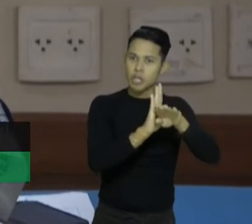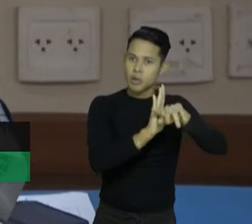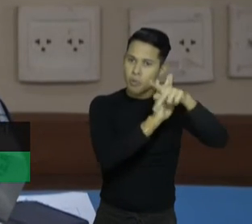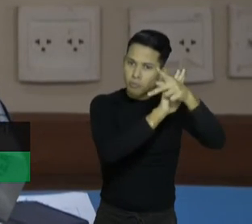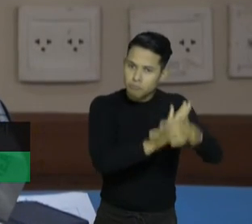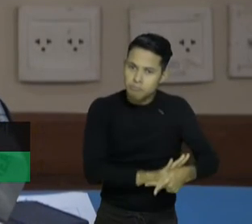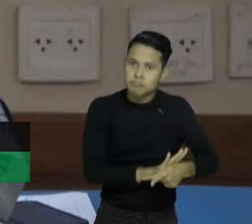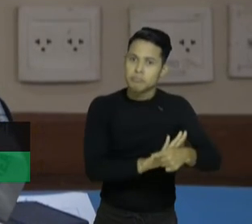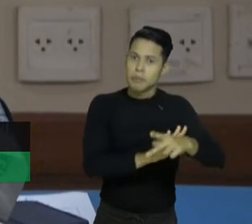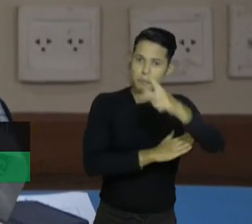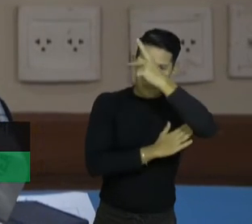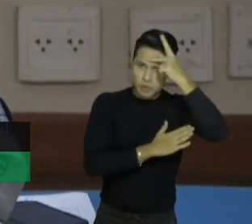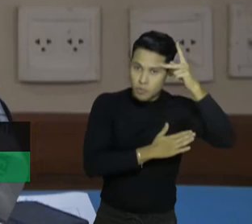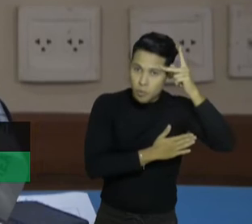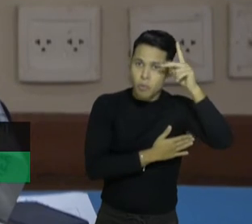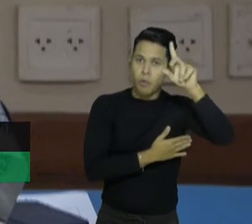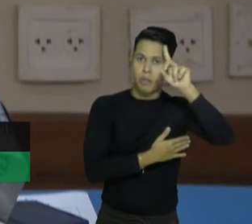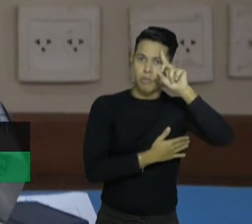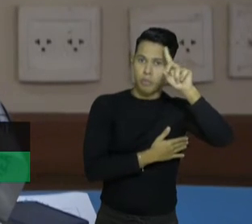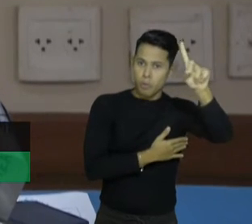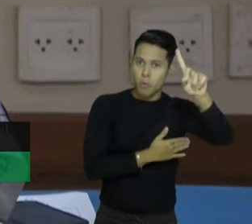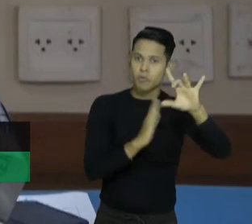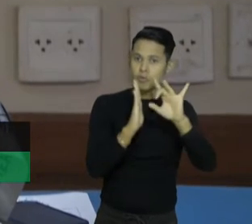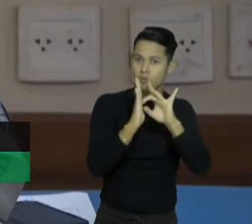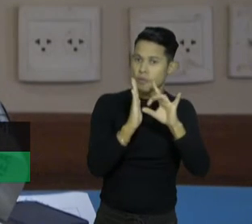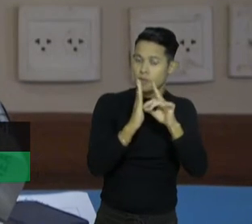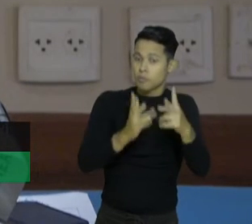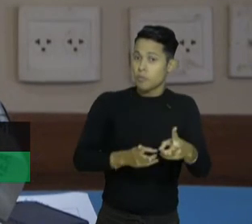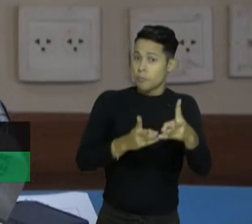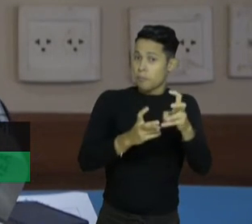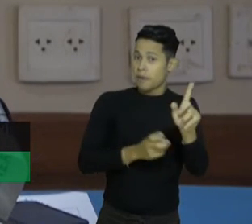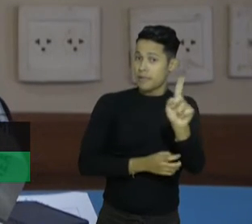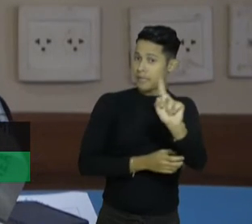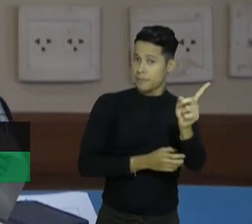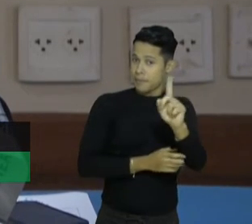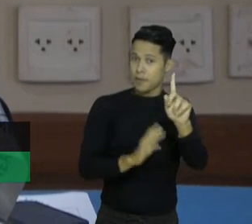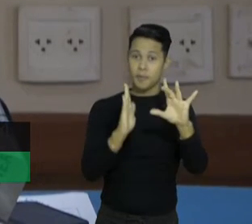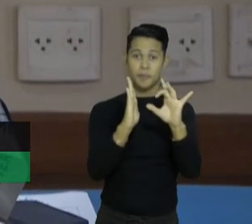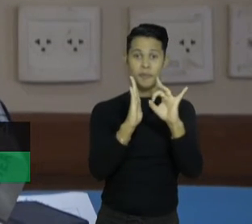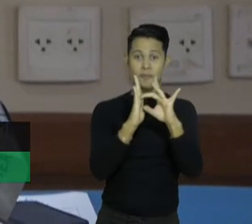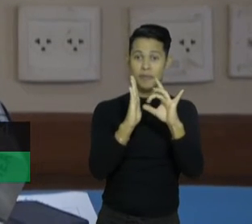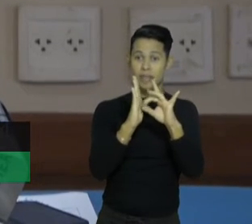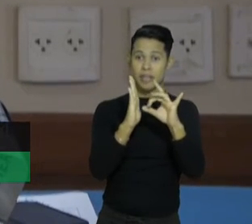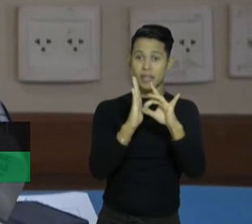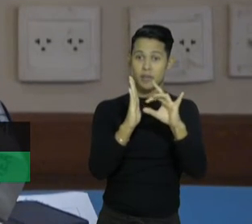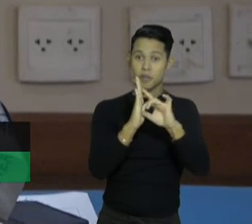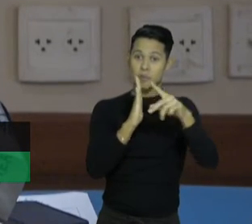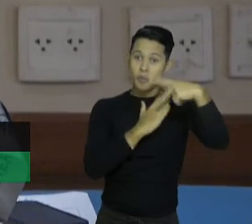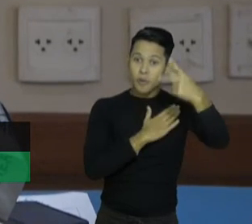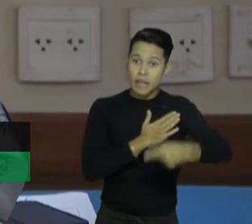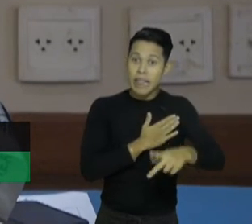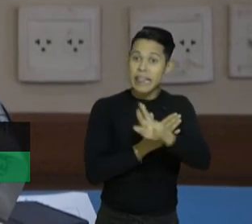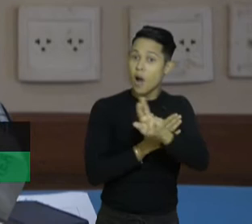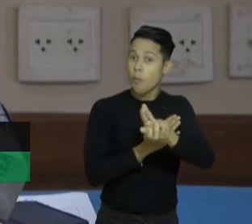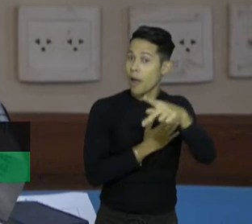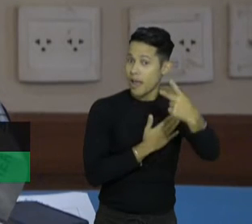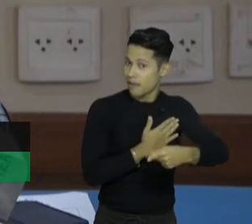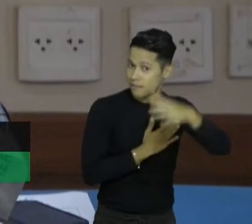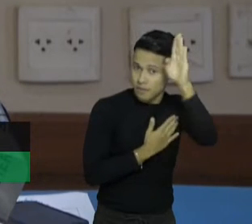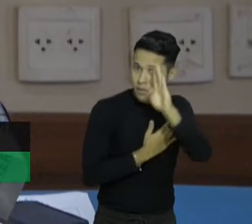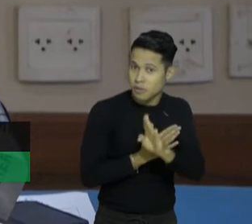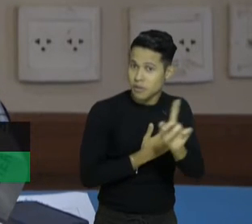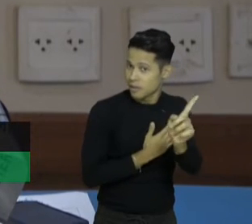os donos de cristaleria eles não se aperceberam que o o cristal tava no mercado não era o